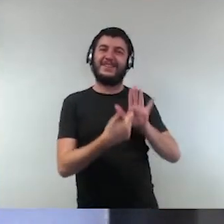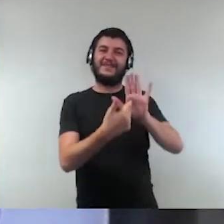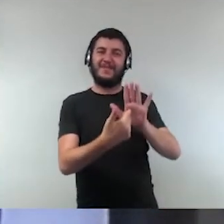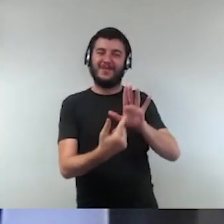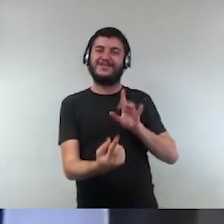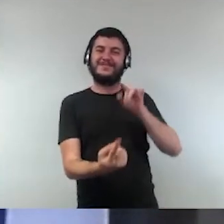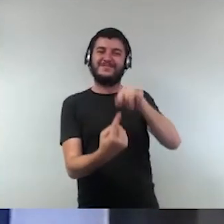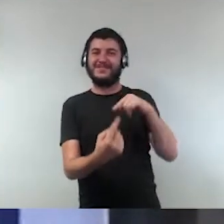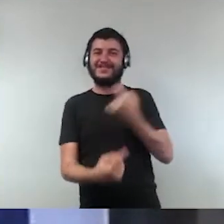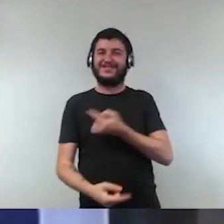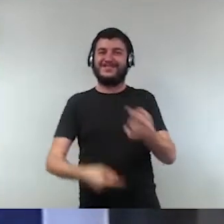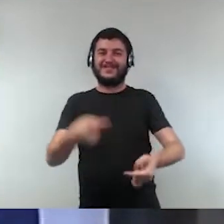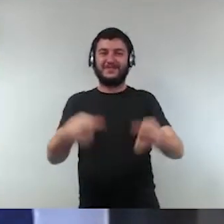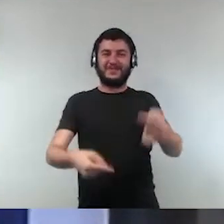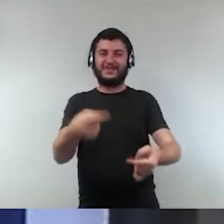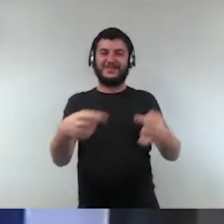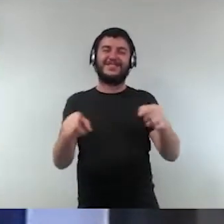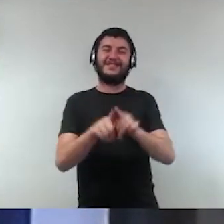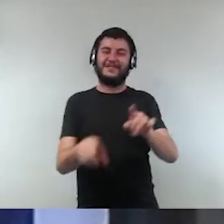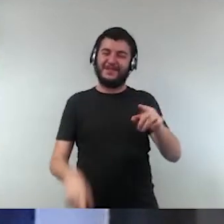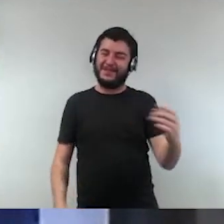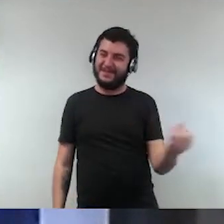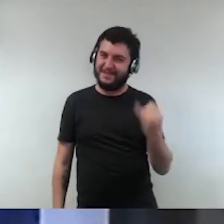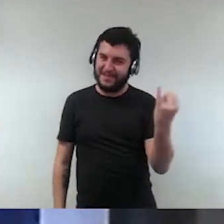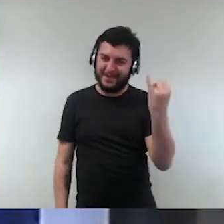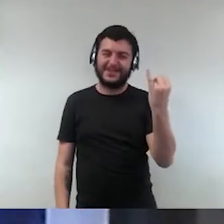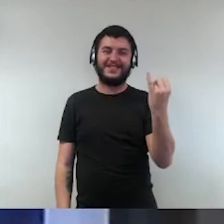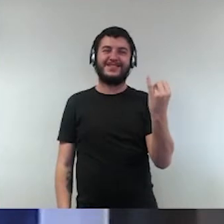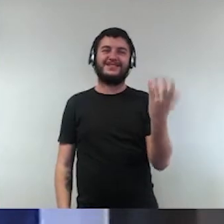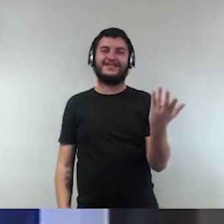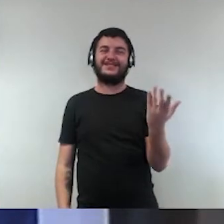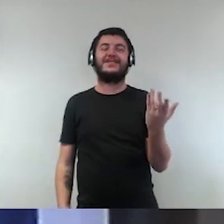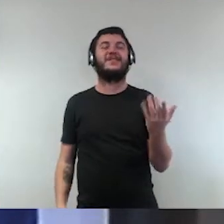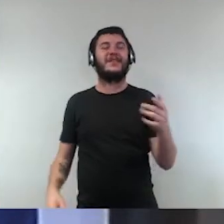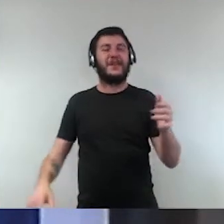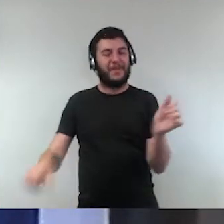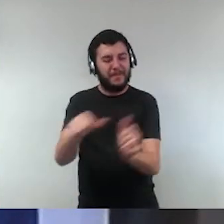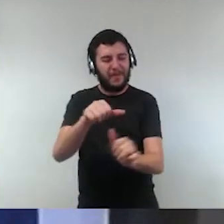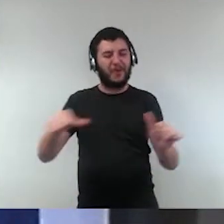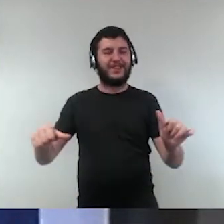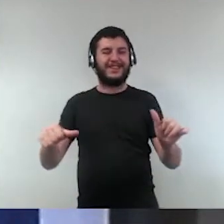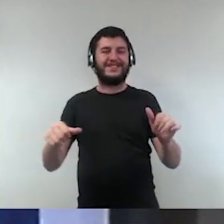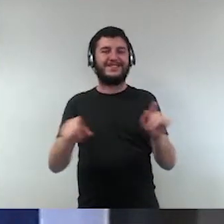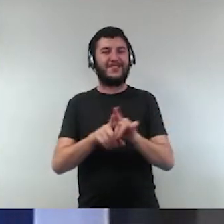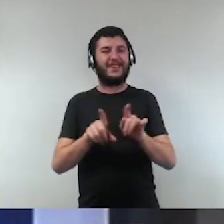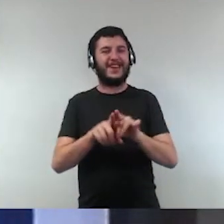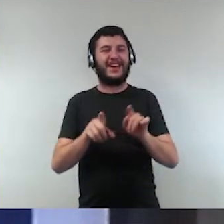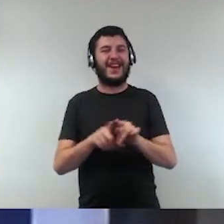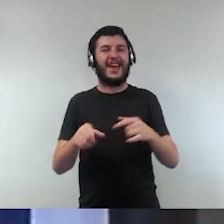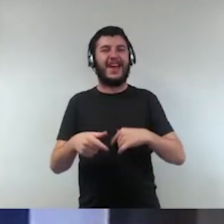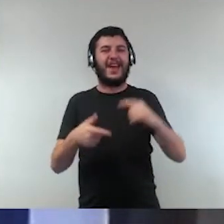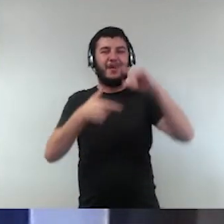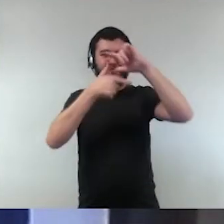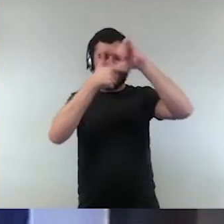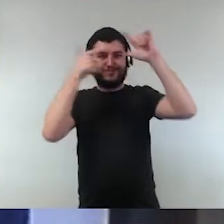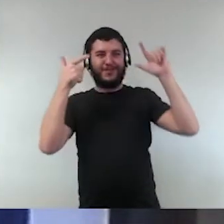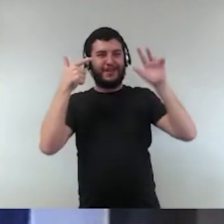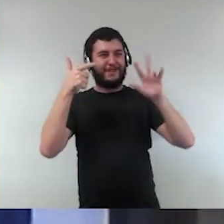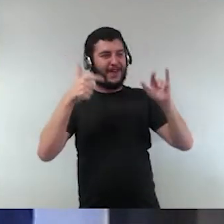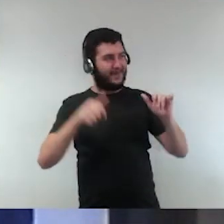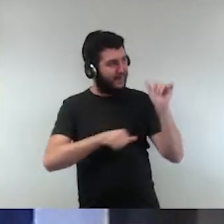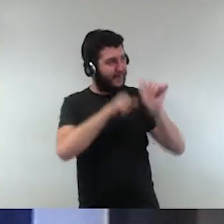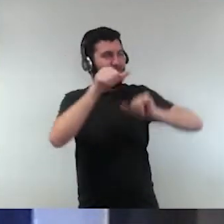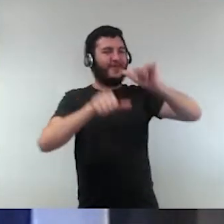discussão e tão importante, né, quanto à valorização e essa mudança de paradigma, né, que é criada por todas